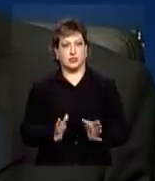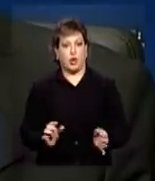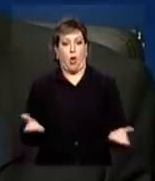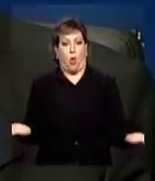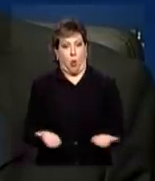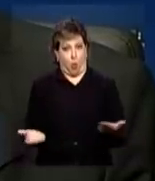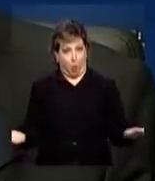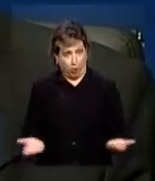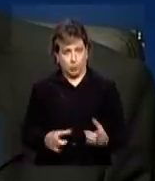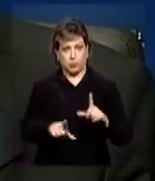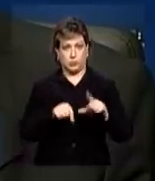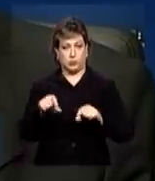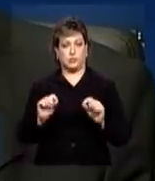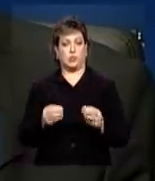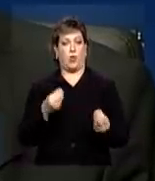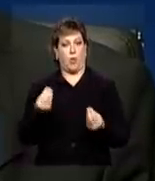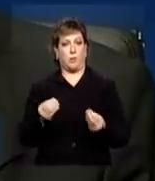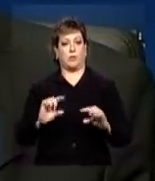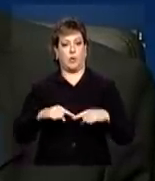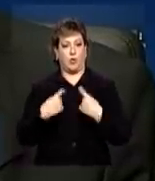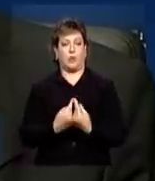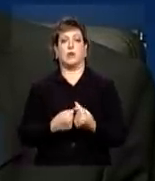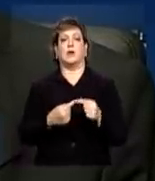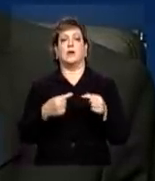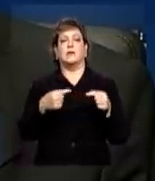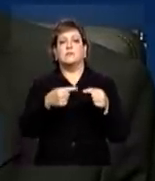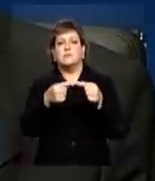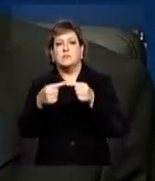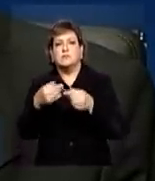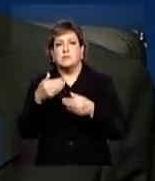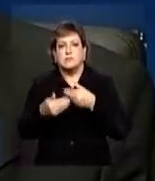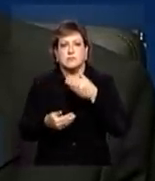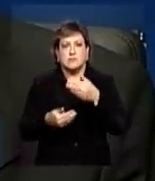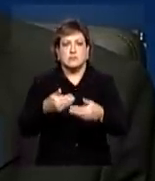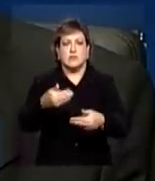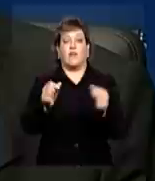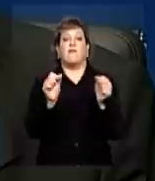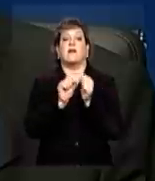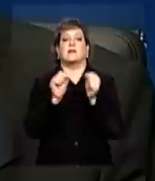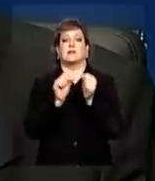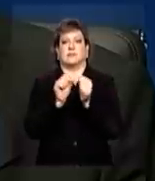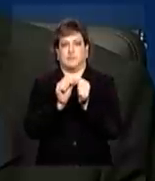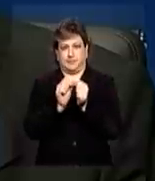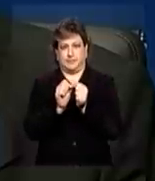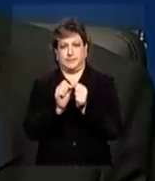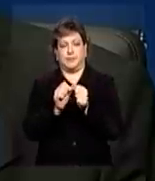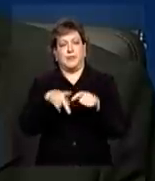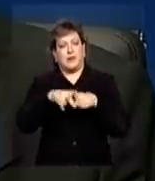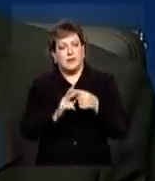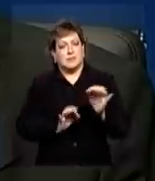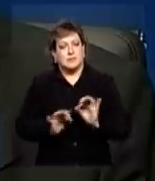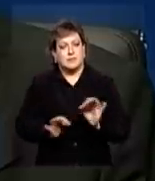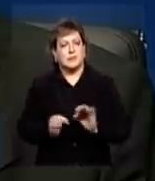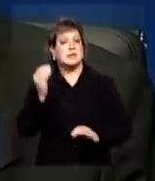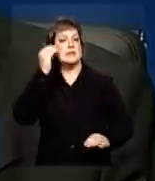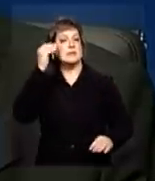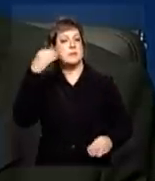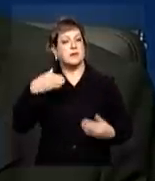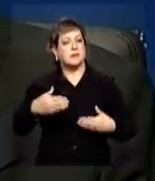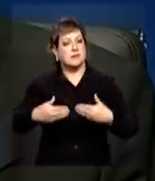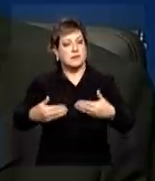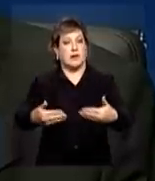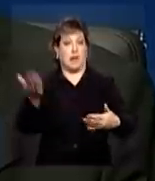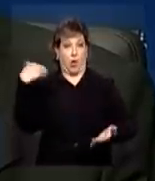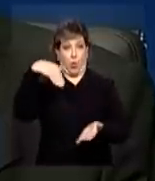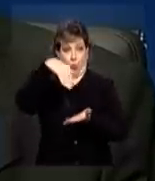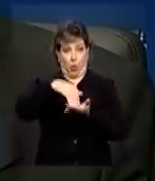hoje, no sentido de ajustar, porque é um processo em construção, é uma experiência em construção. A última Copa